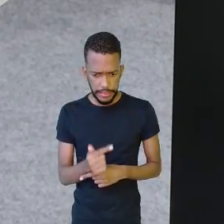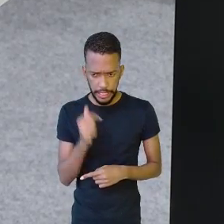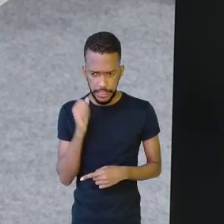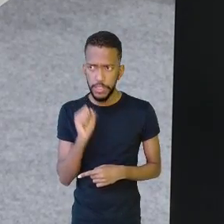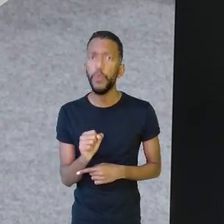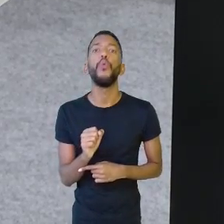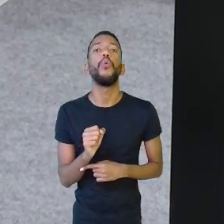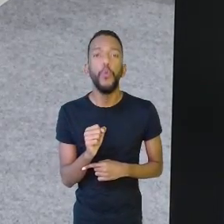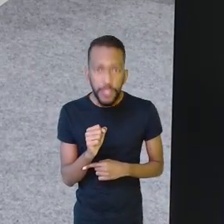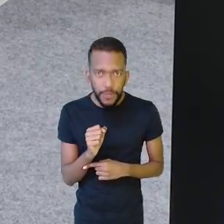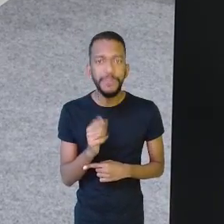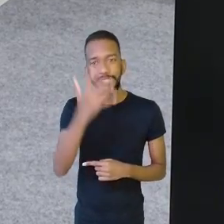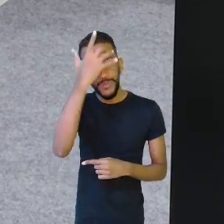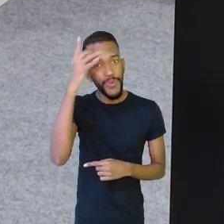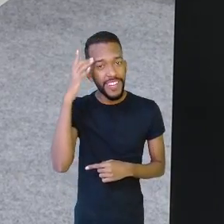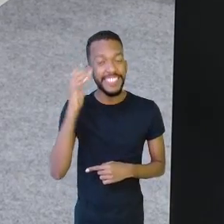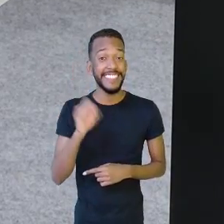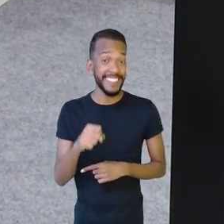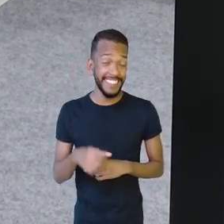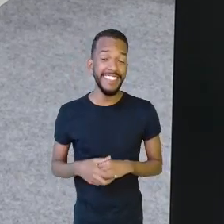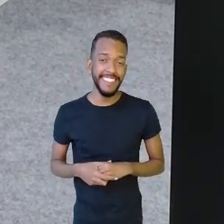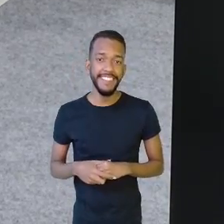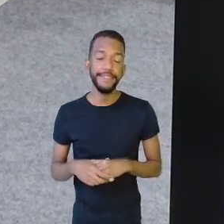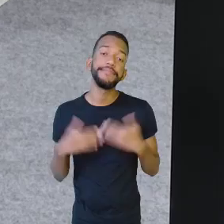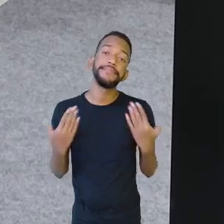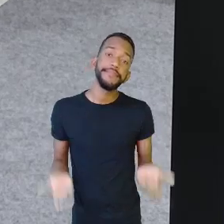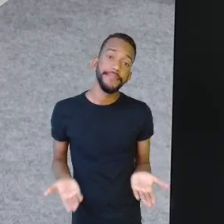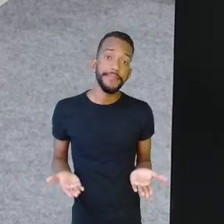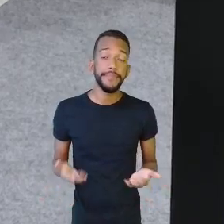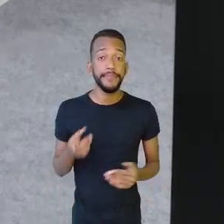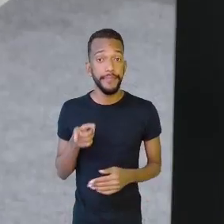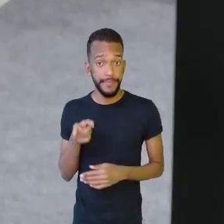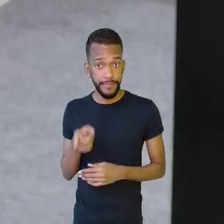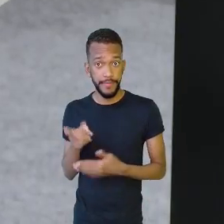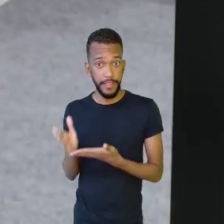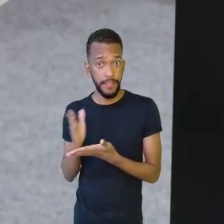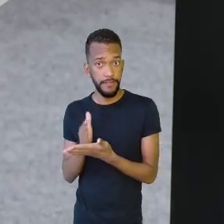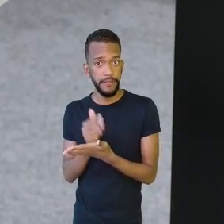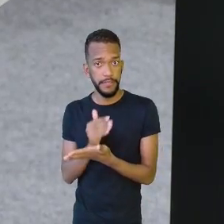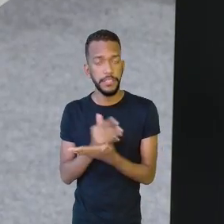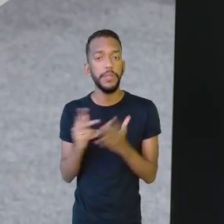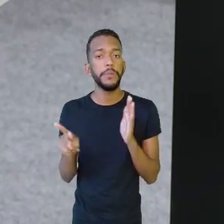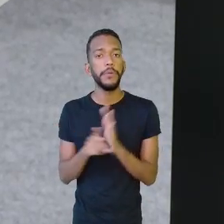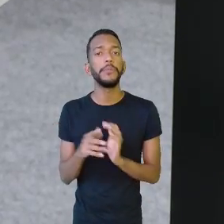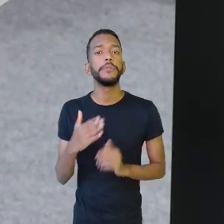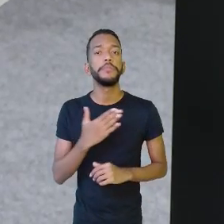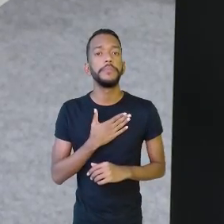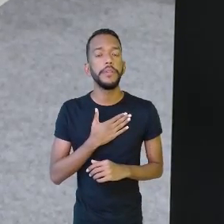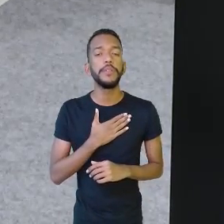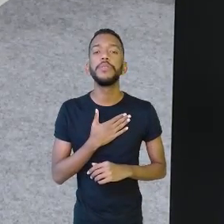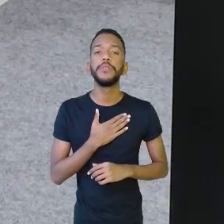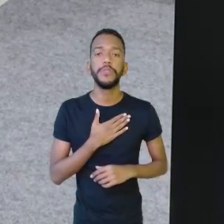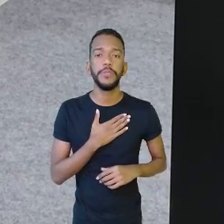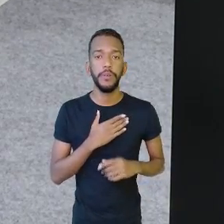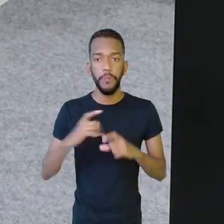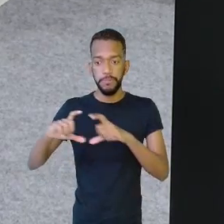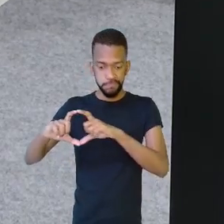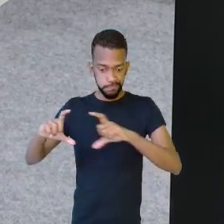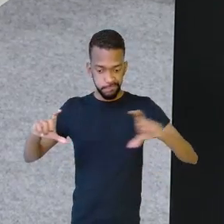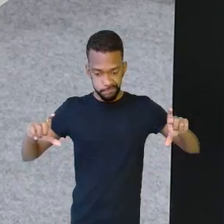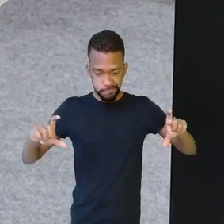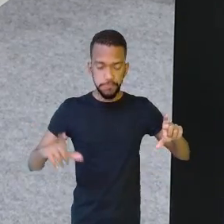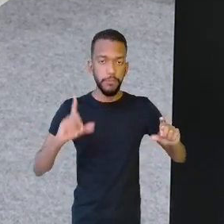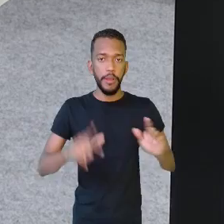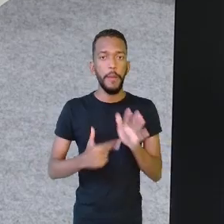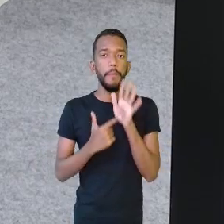6, 7, 8 pessoas. Então, esta divisão do meu inteiro é mostrada